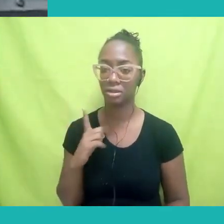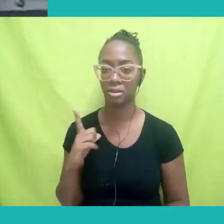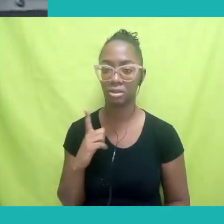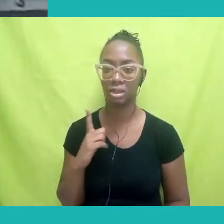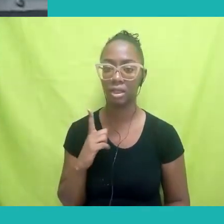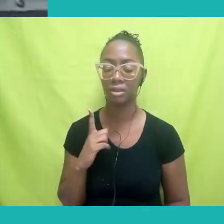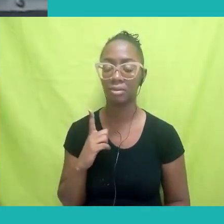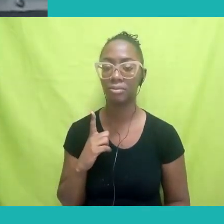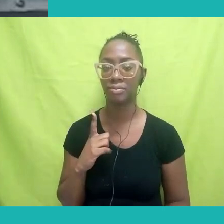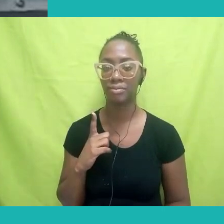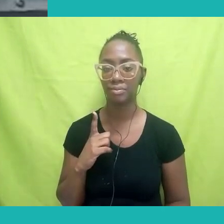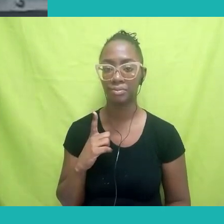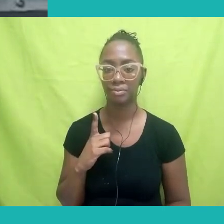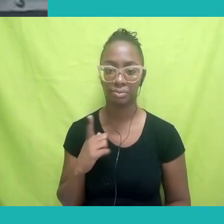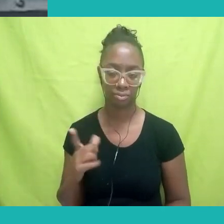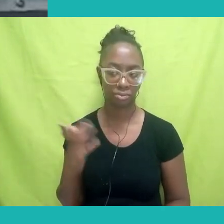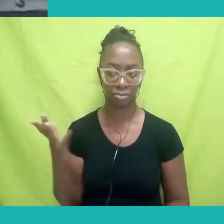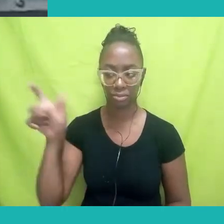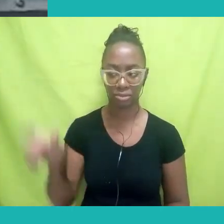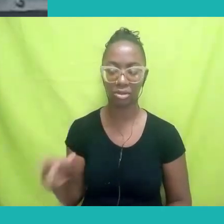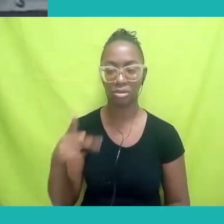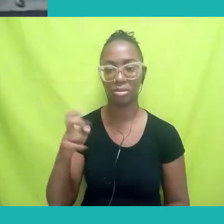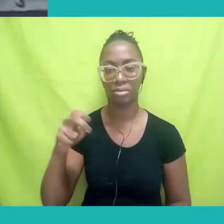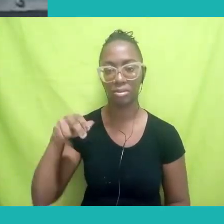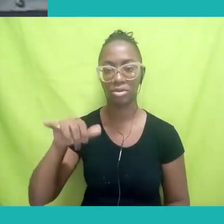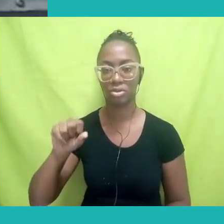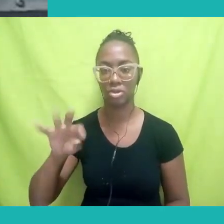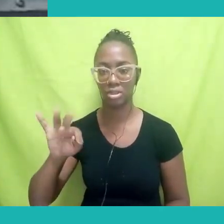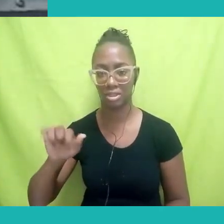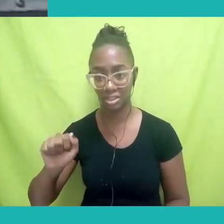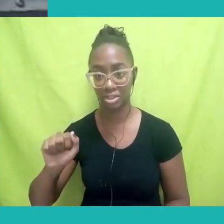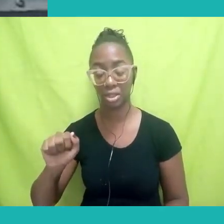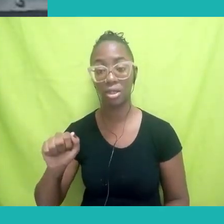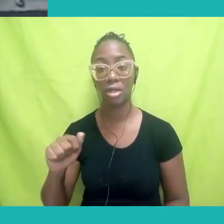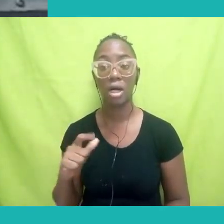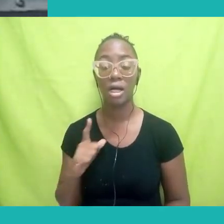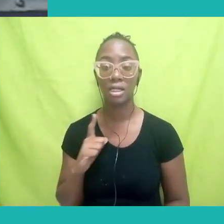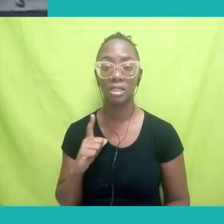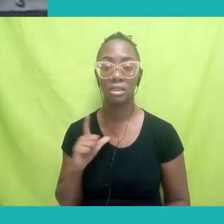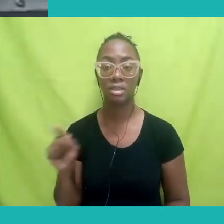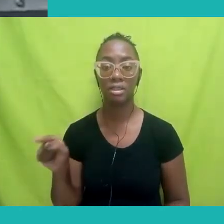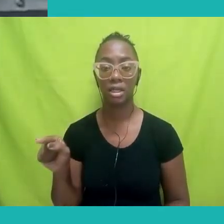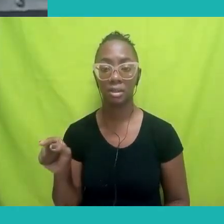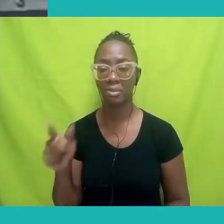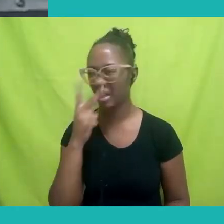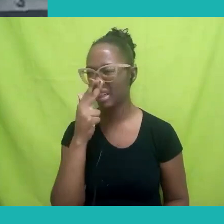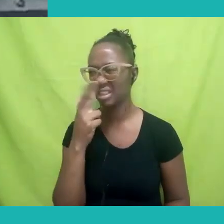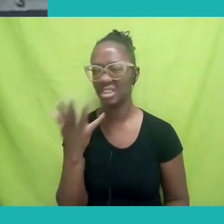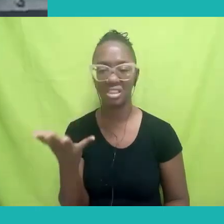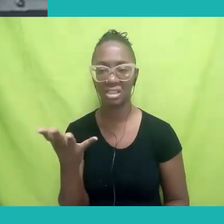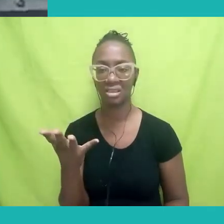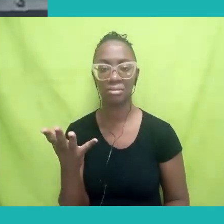caráter, né, o pensionista militar, o universo de pensionistas militares passaram a